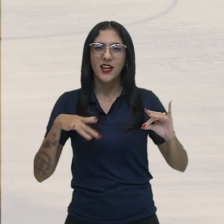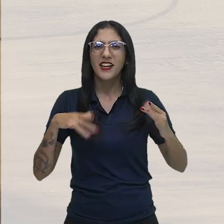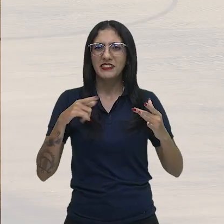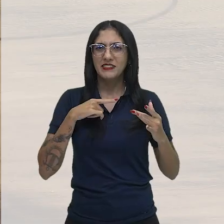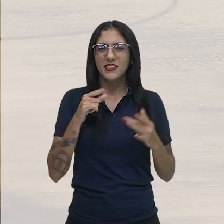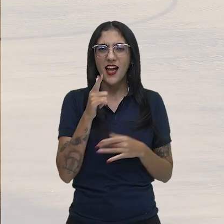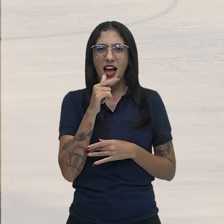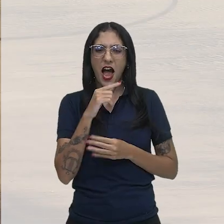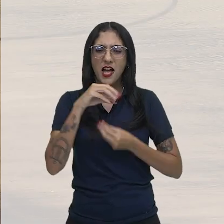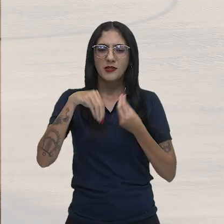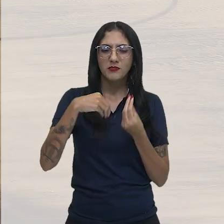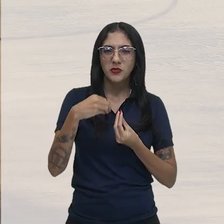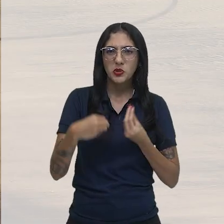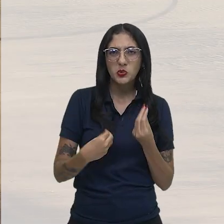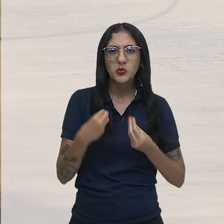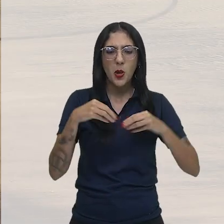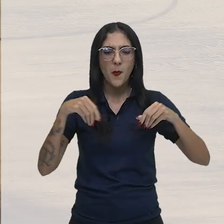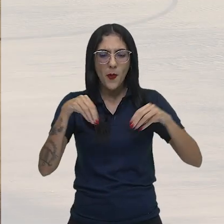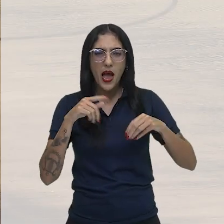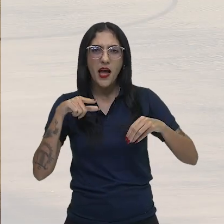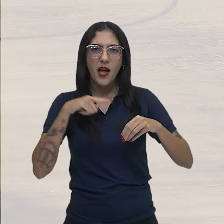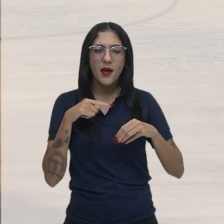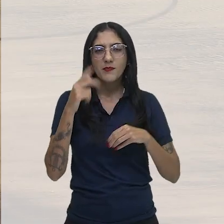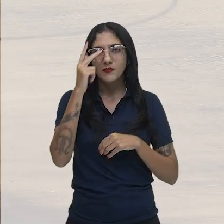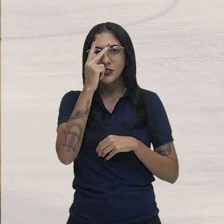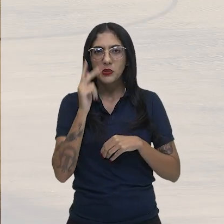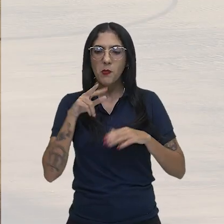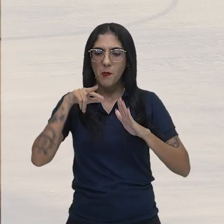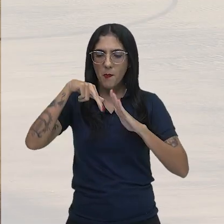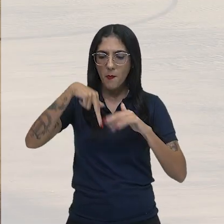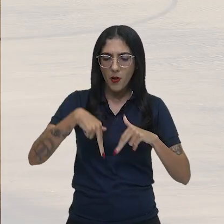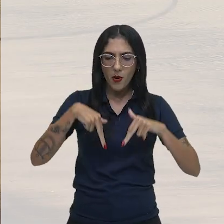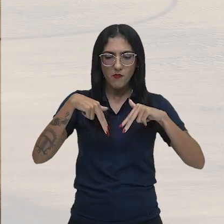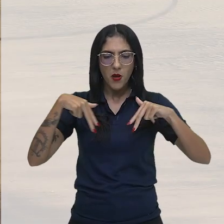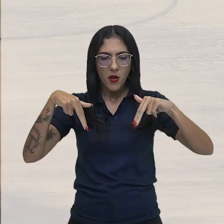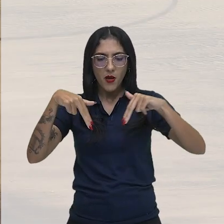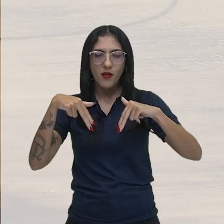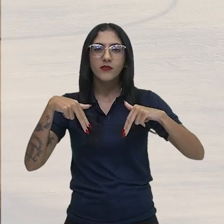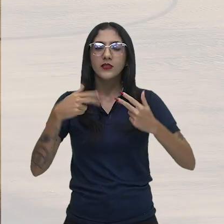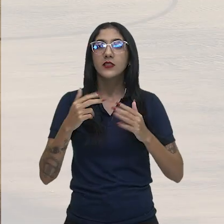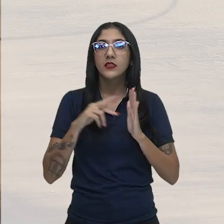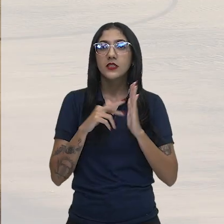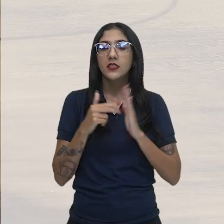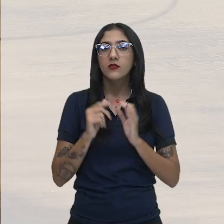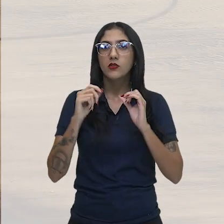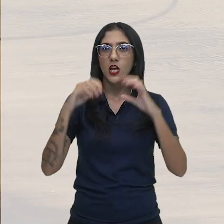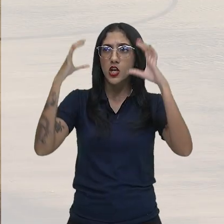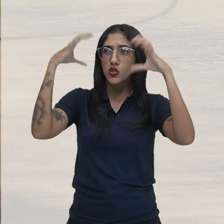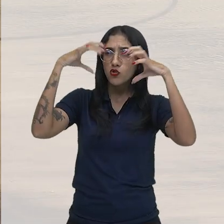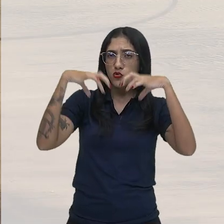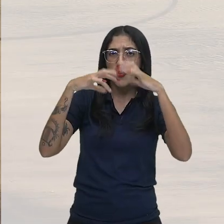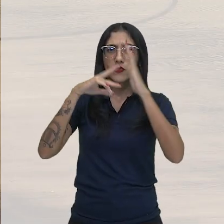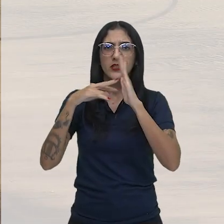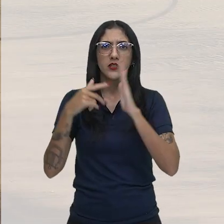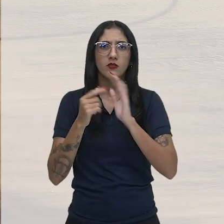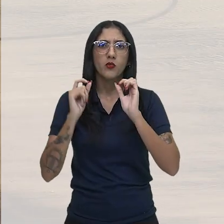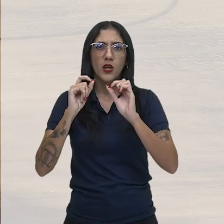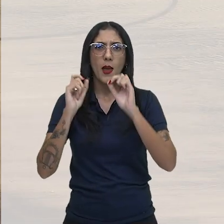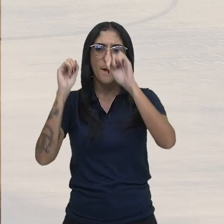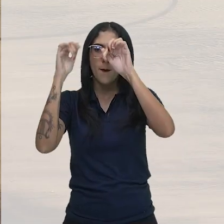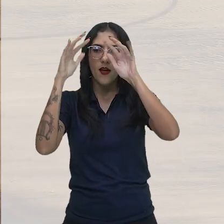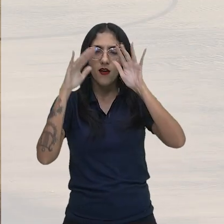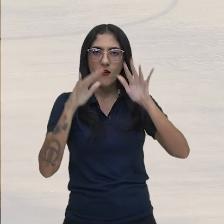forma lama com as chuvas e eles praticam essa luta. E eles acreditam que essa chuva traz bênção e aí eles ficam